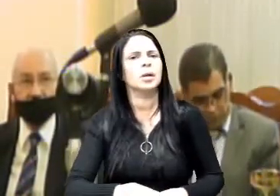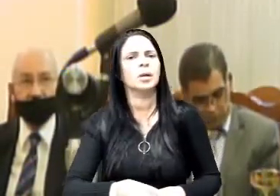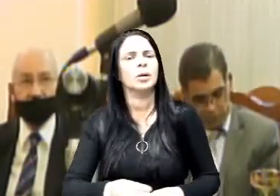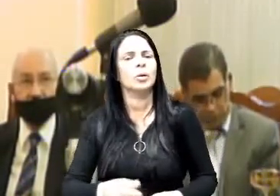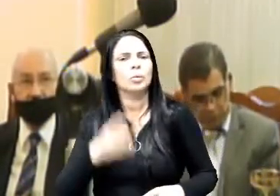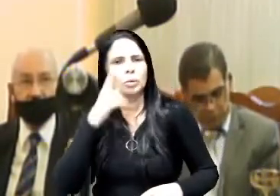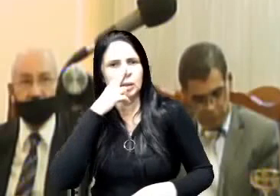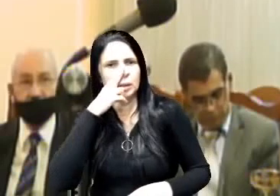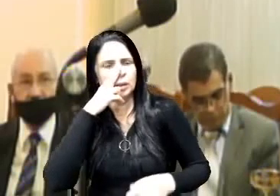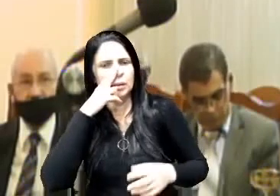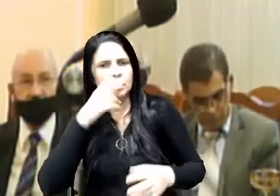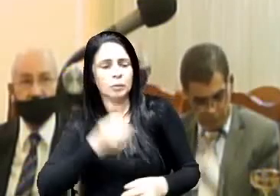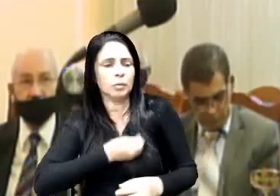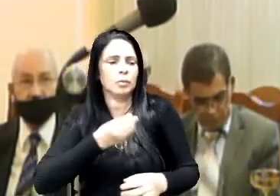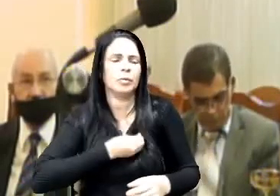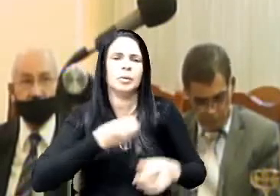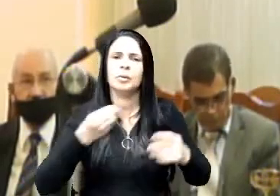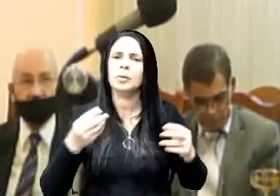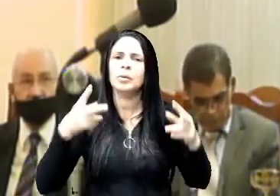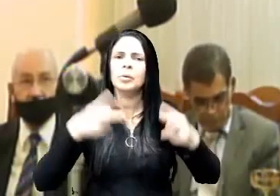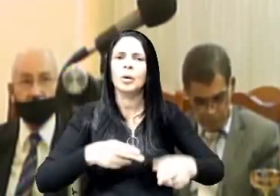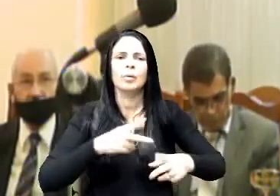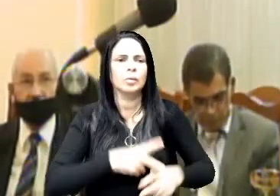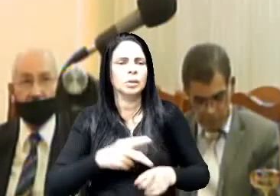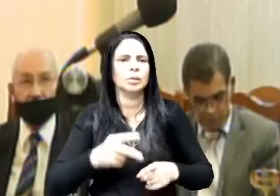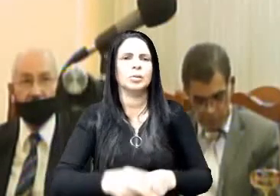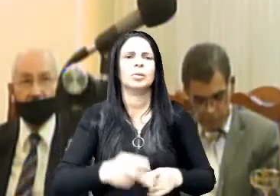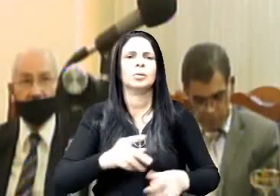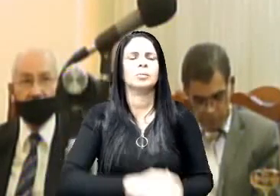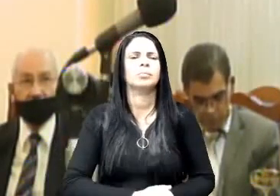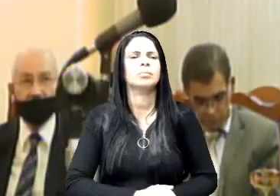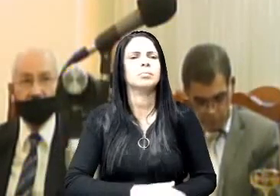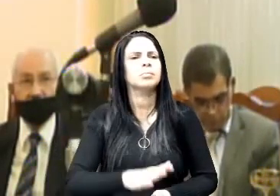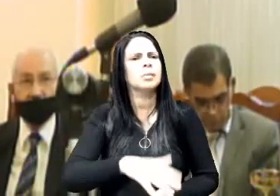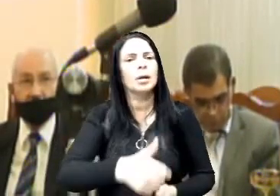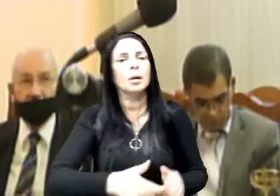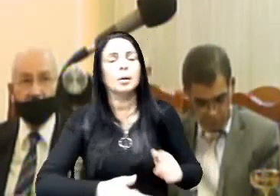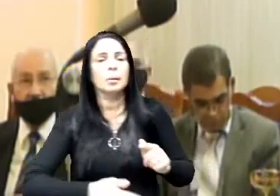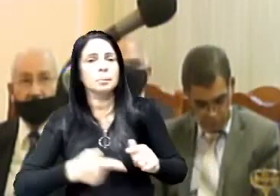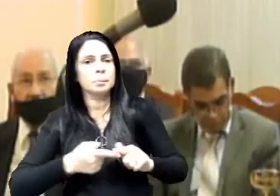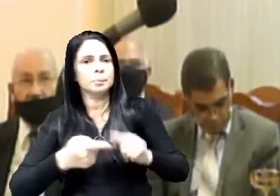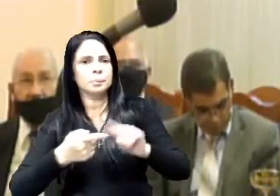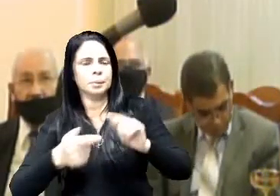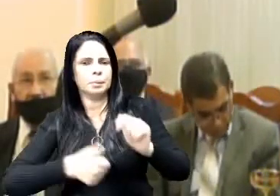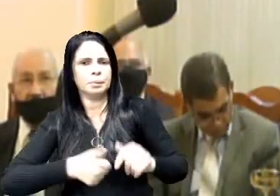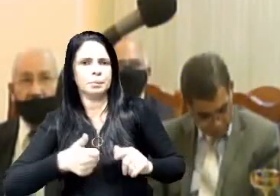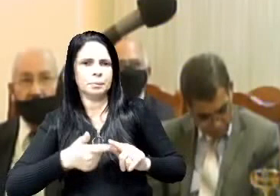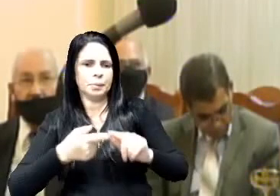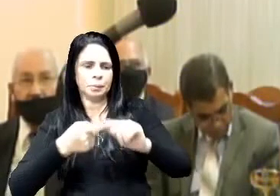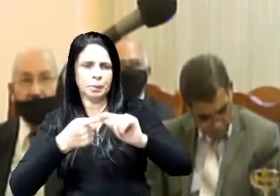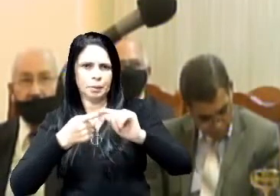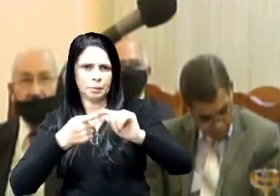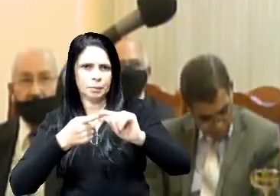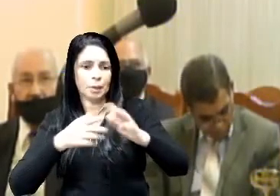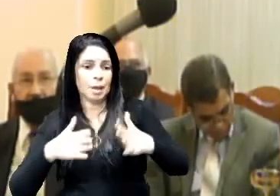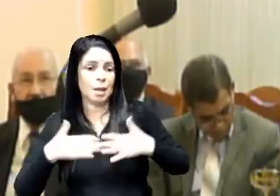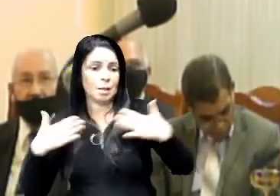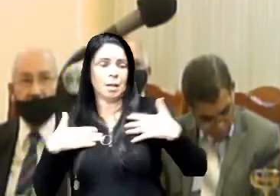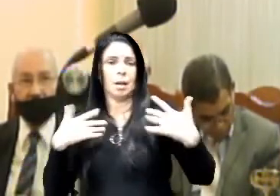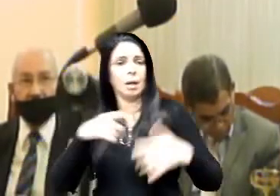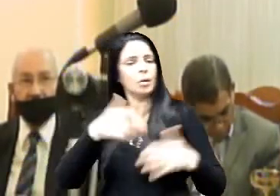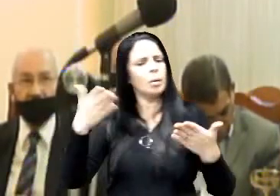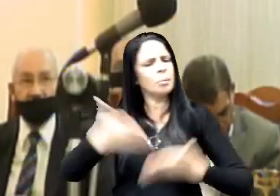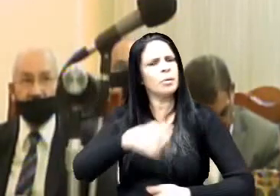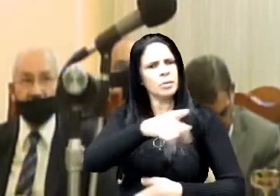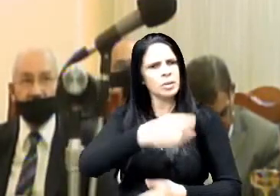vencedor? Tome algumas atitudes. Primeiro, se alegre. Se alegre com a prova que você